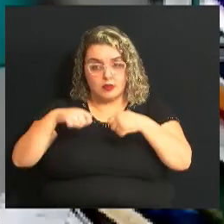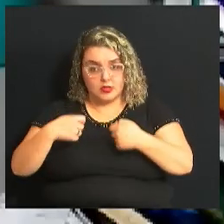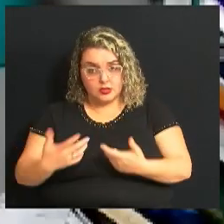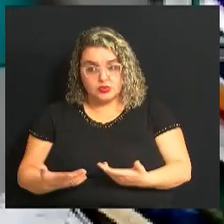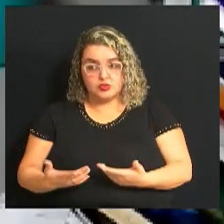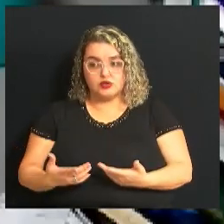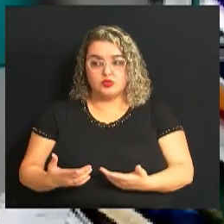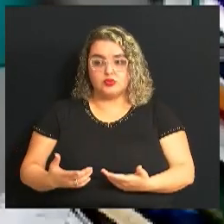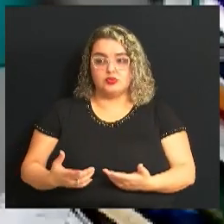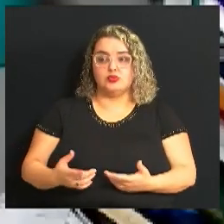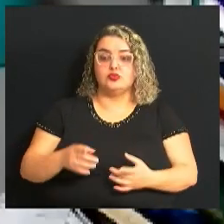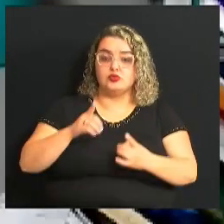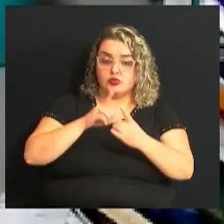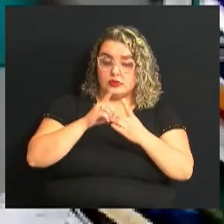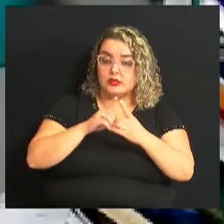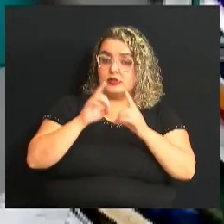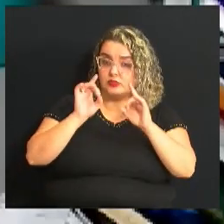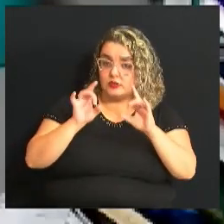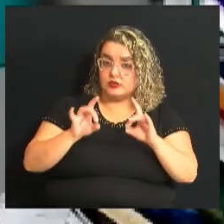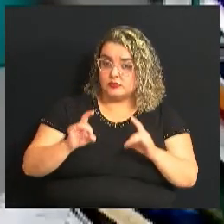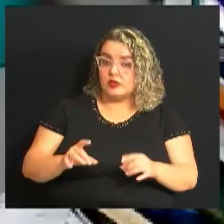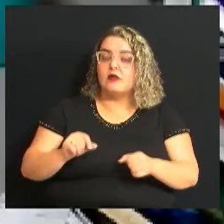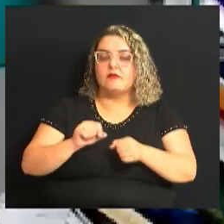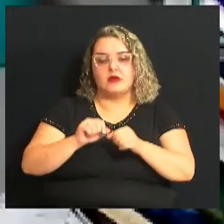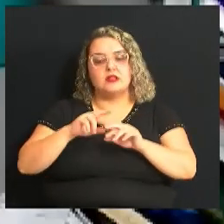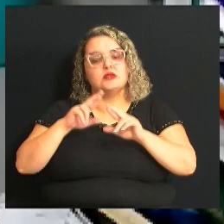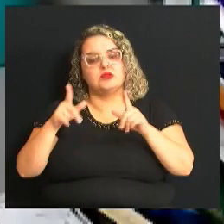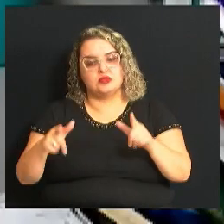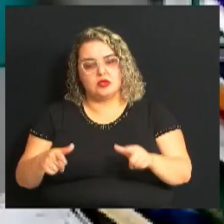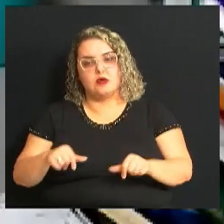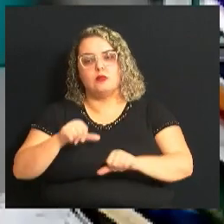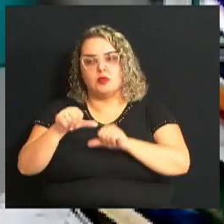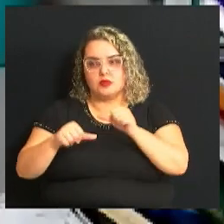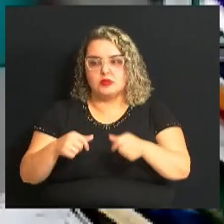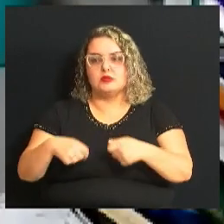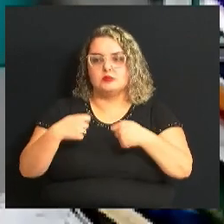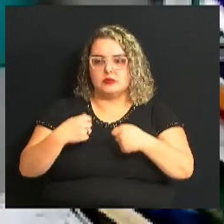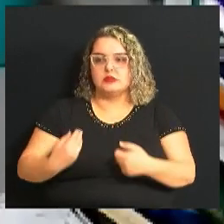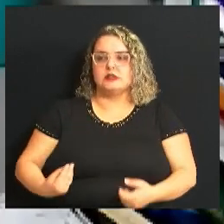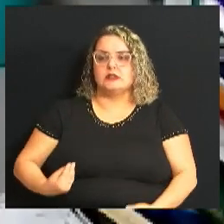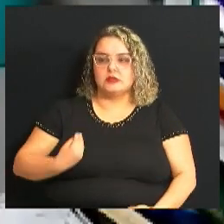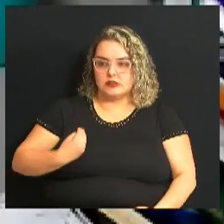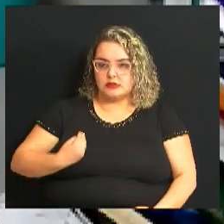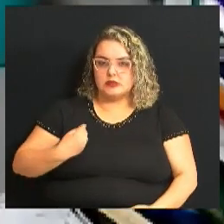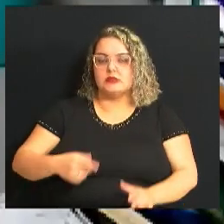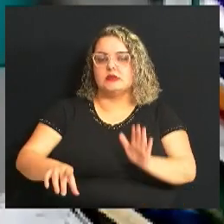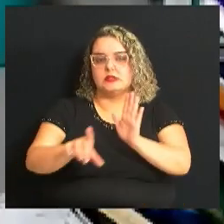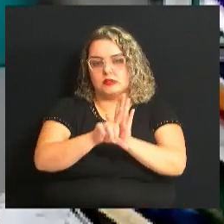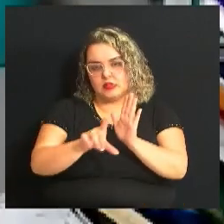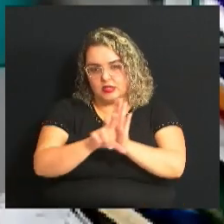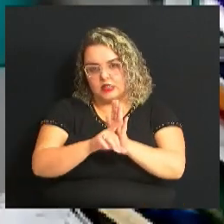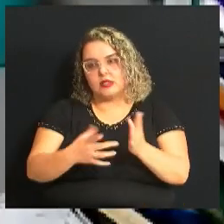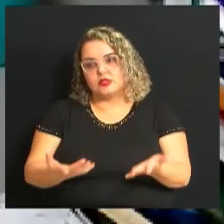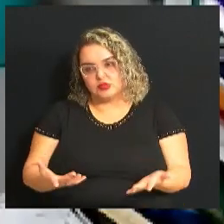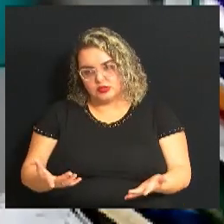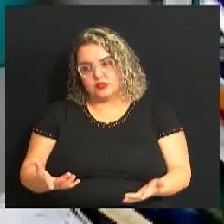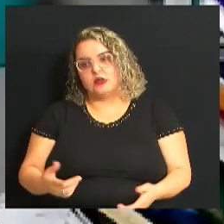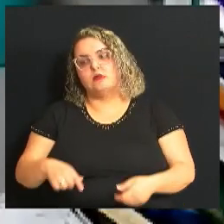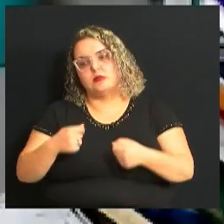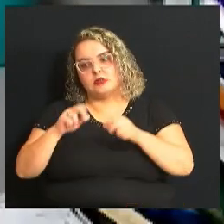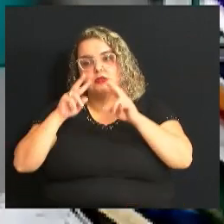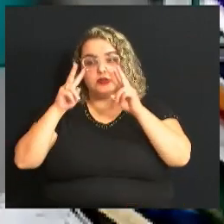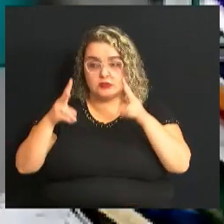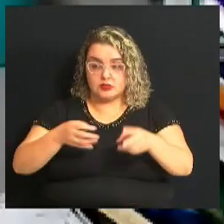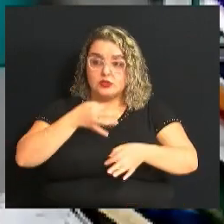tipo de atendimento faz diferença na mudança que a gente precisa ter na legislação. Então, a gente precisa também ter esse olhar